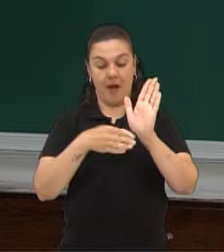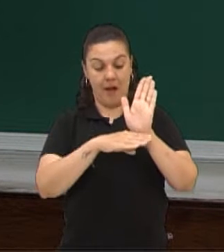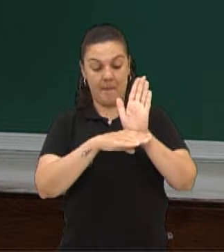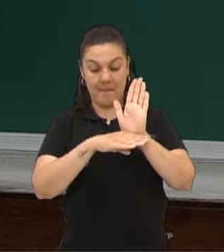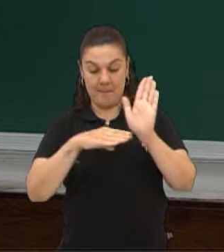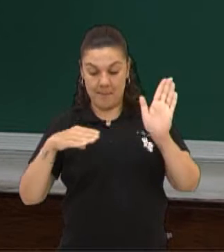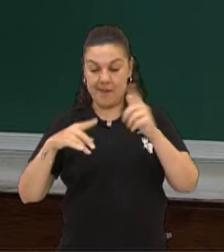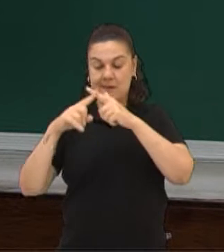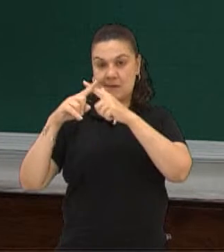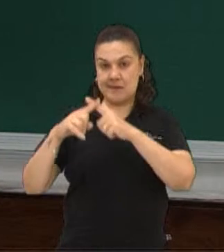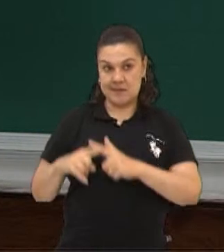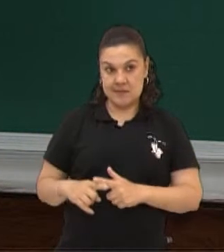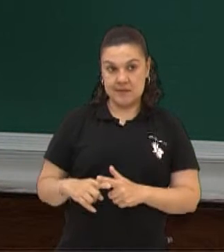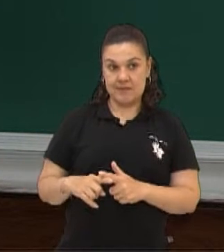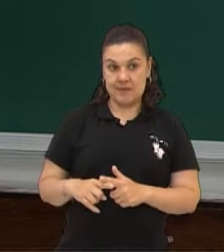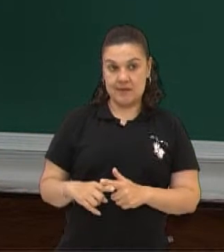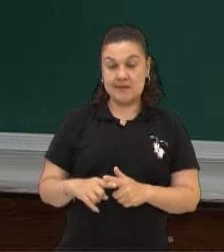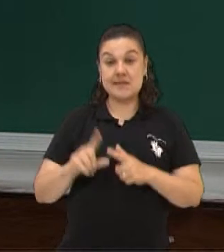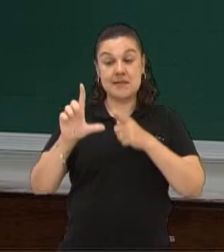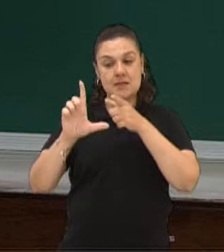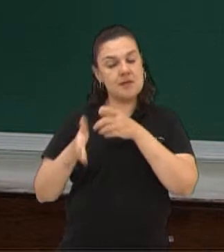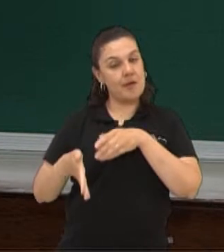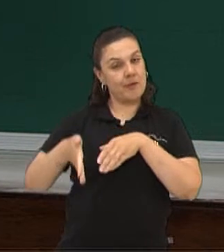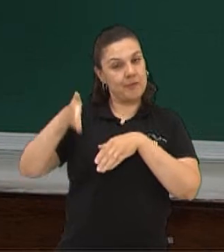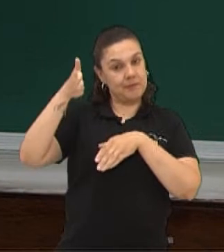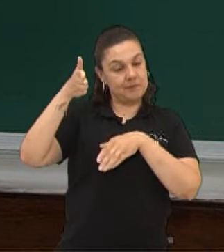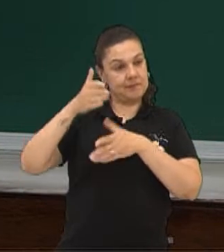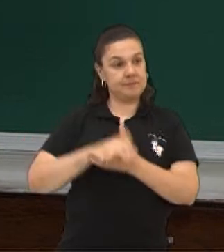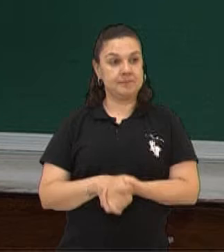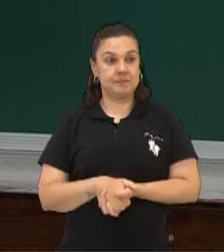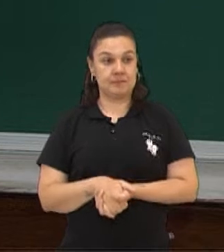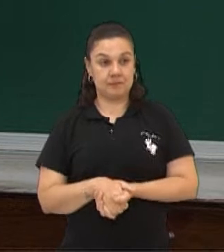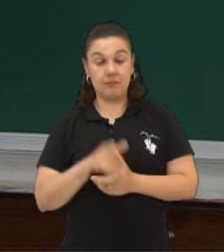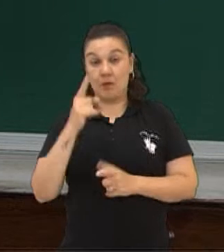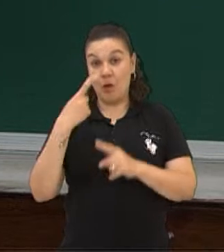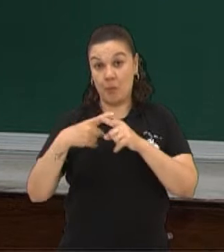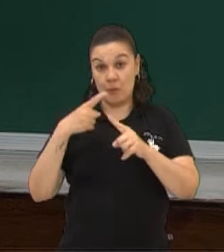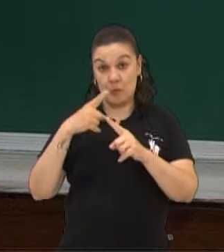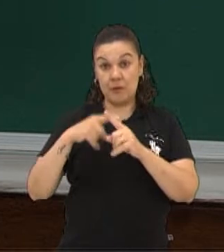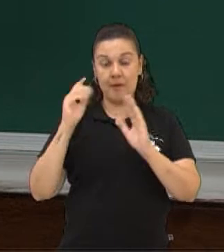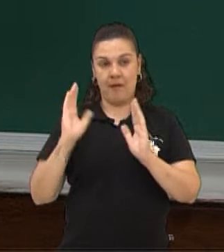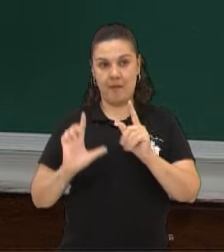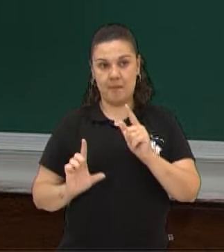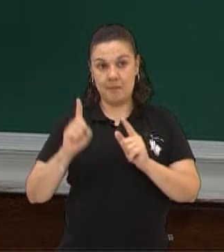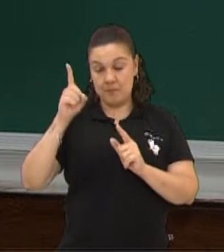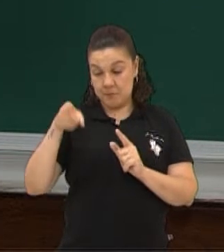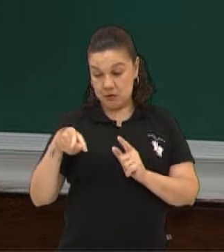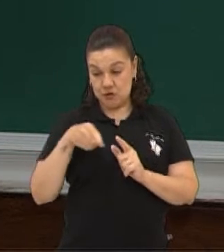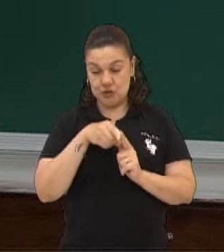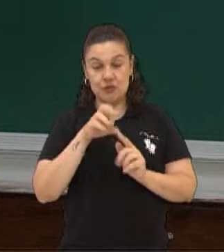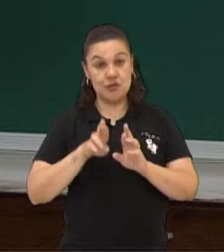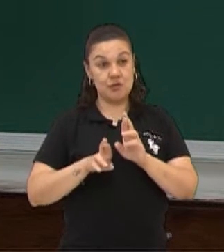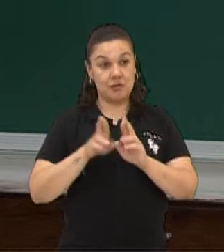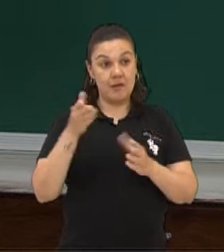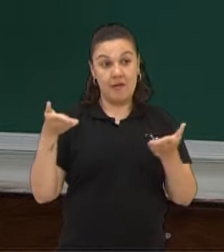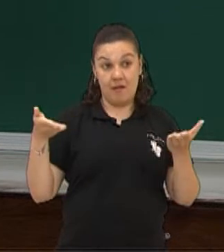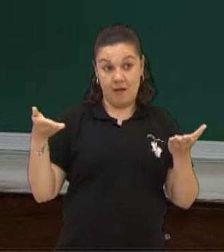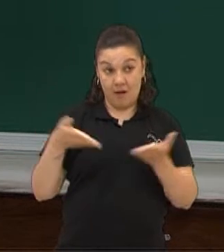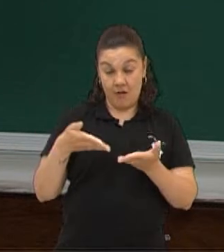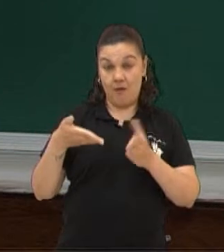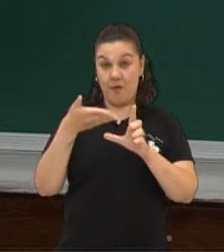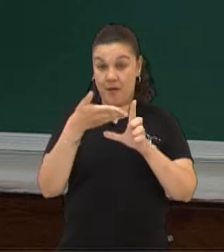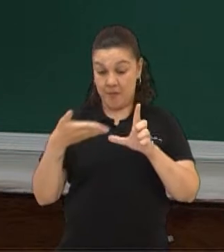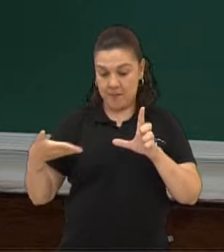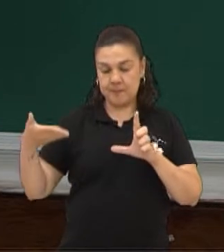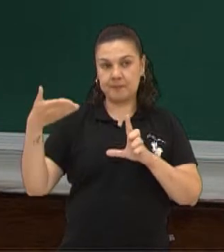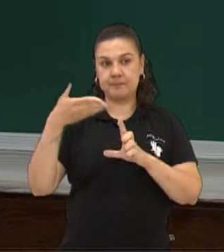vezes a altura. Base vezes a altura, porque o retângulo são medidas diferentes. Como o quadrado são medidas iguais, iria